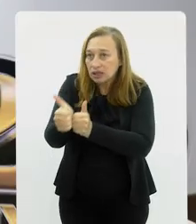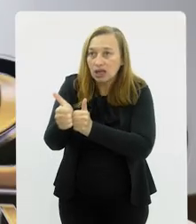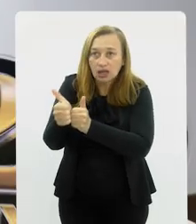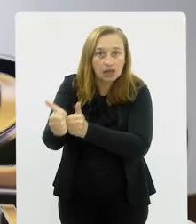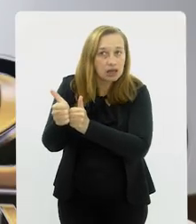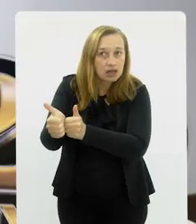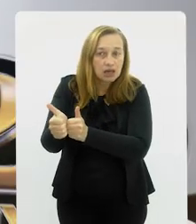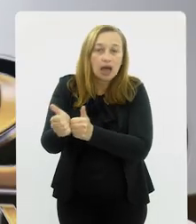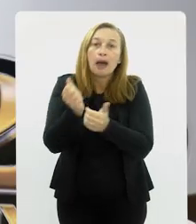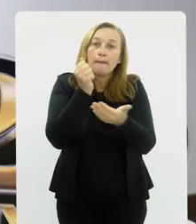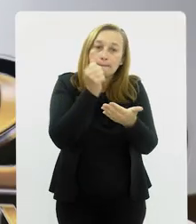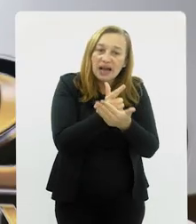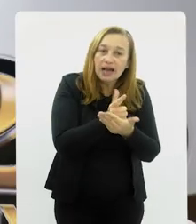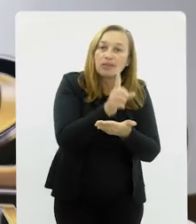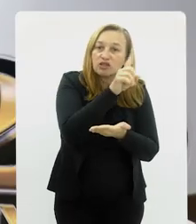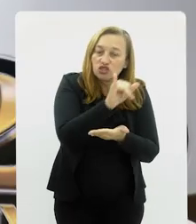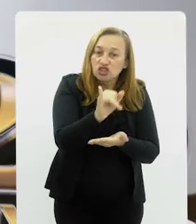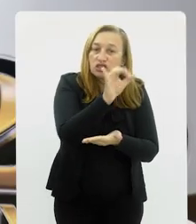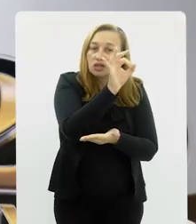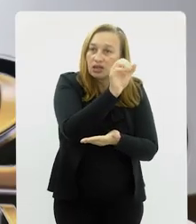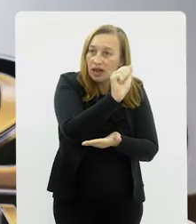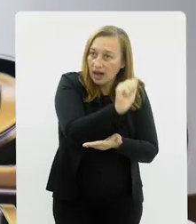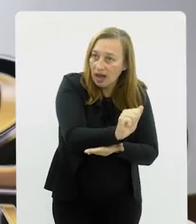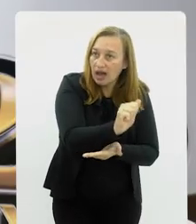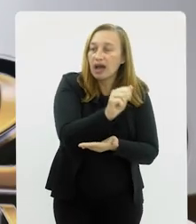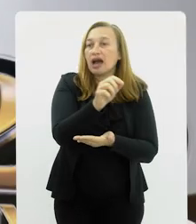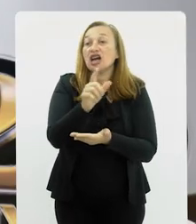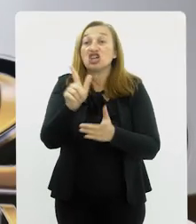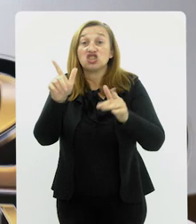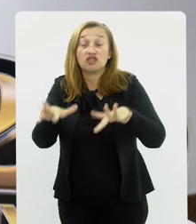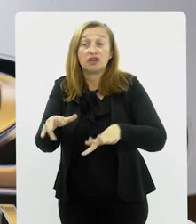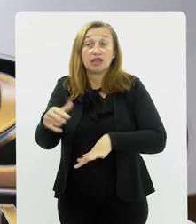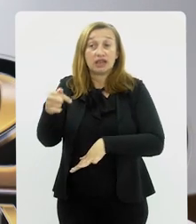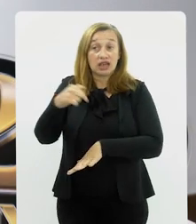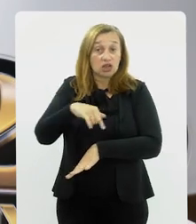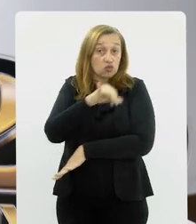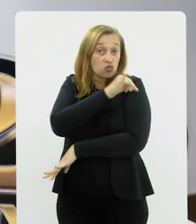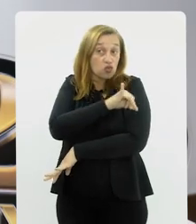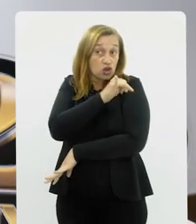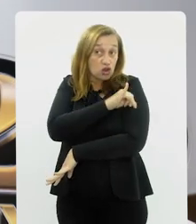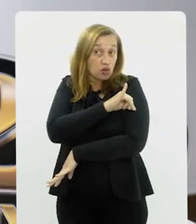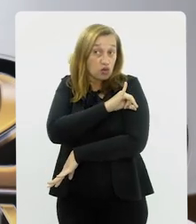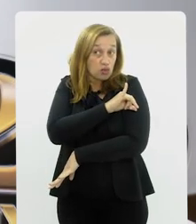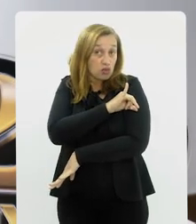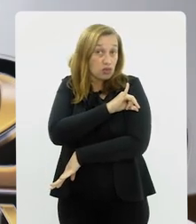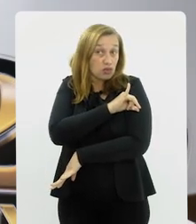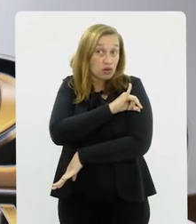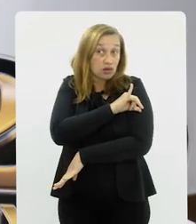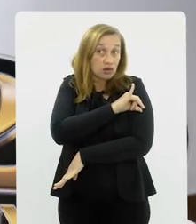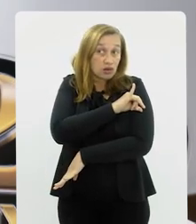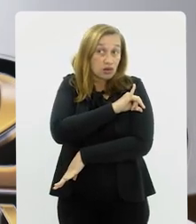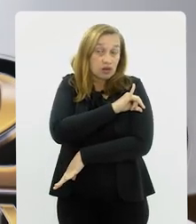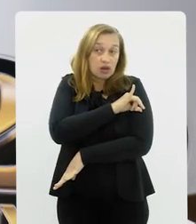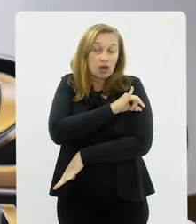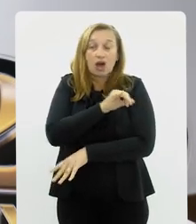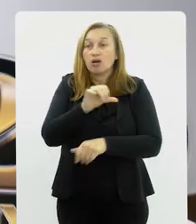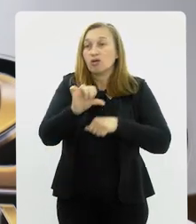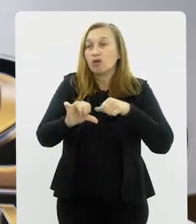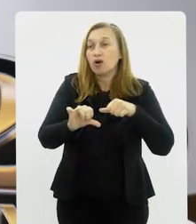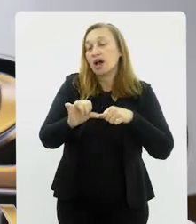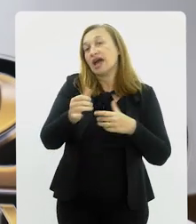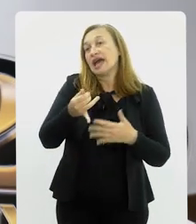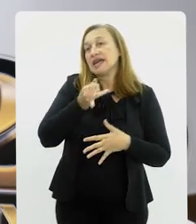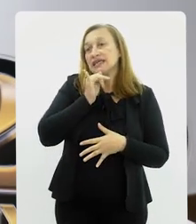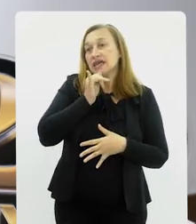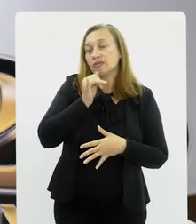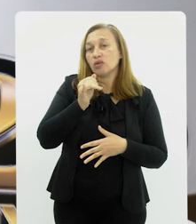né? Pagamento dia tal, mês tal, parará, parará. Diferente aqui no Rio, que a gente fica à mercê do... Se muda o prefeito, por exemplo,